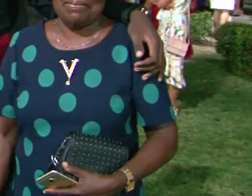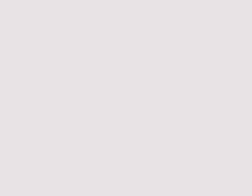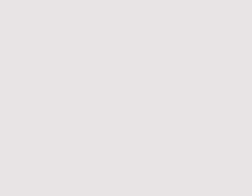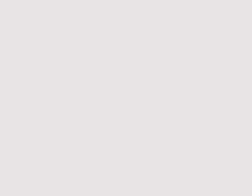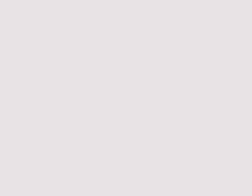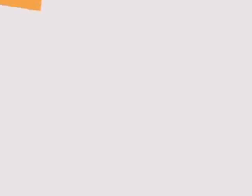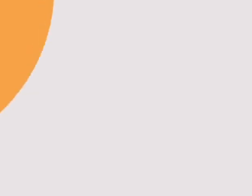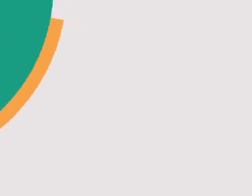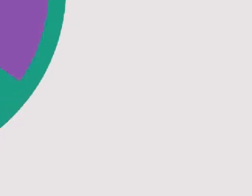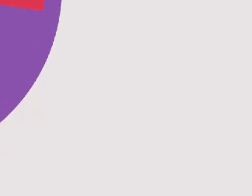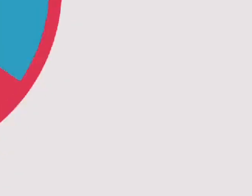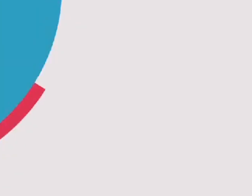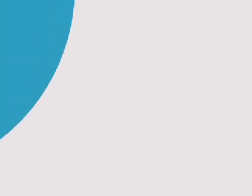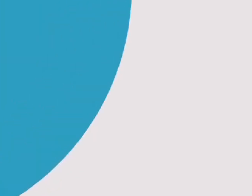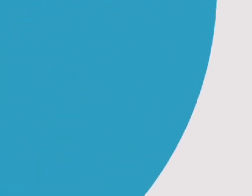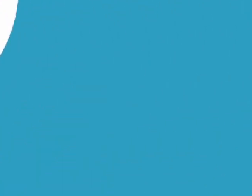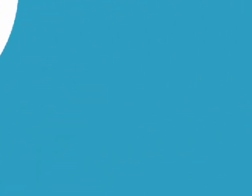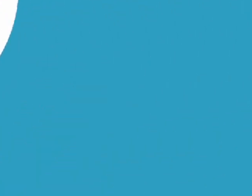Música